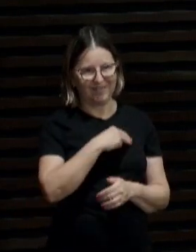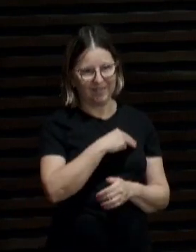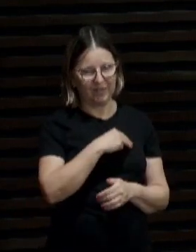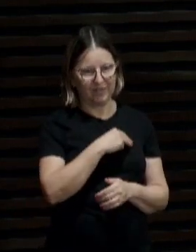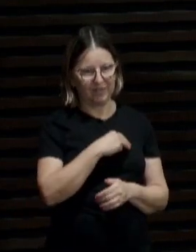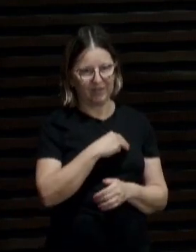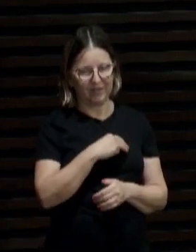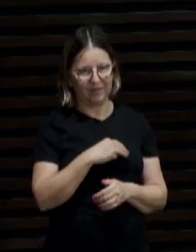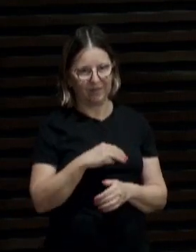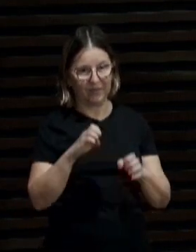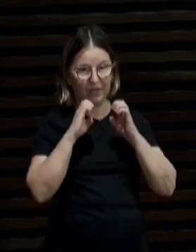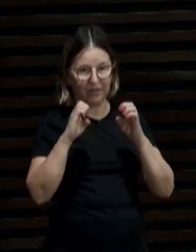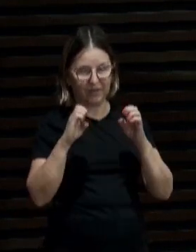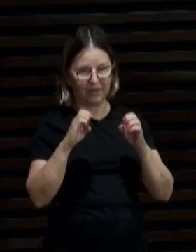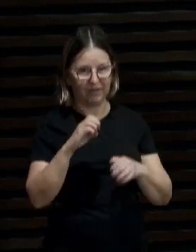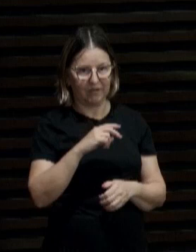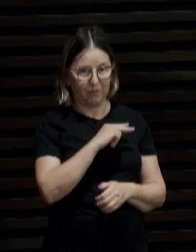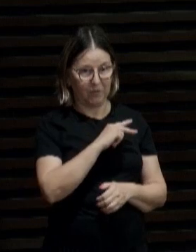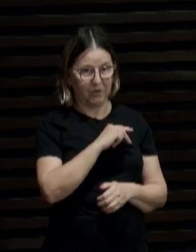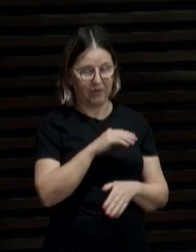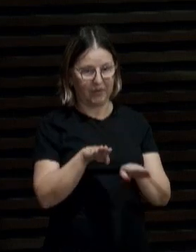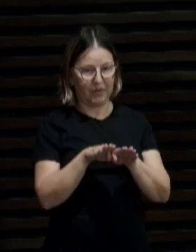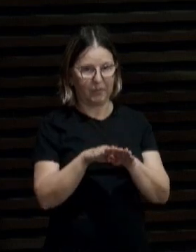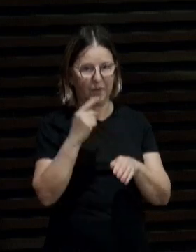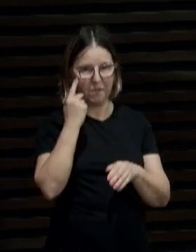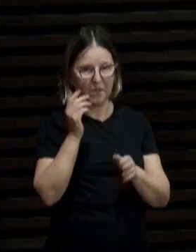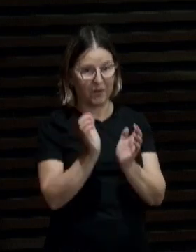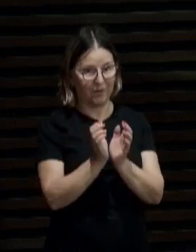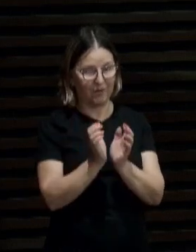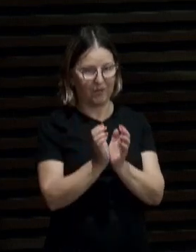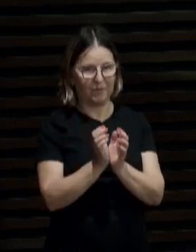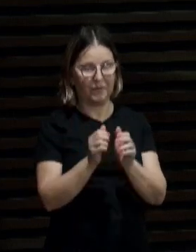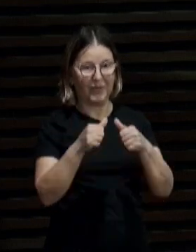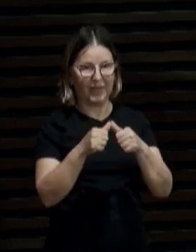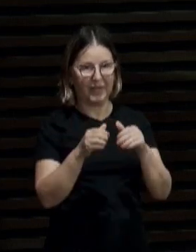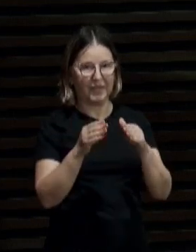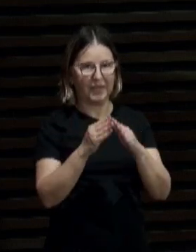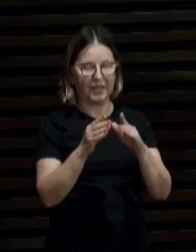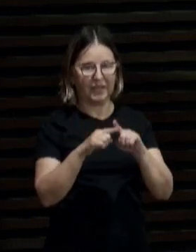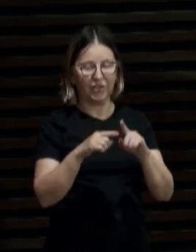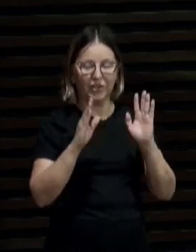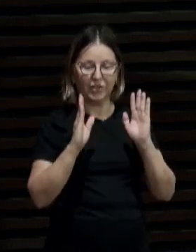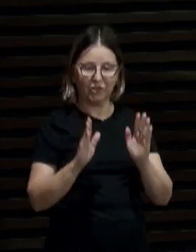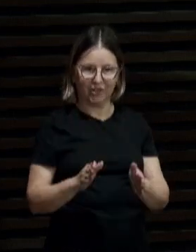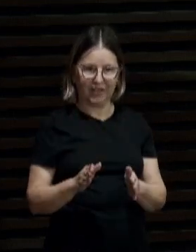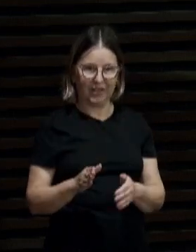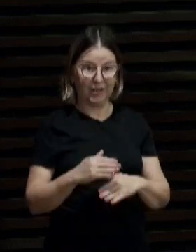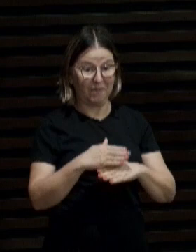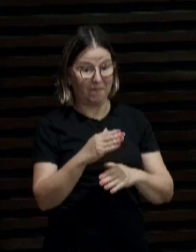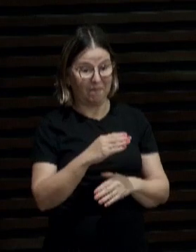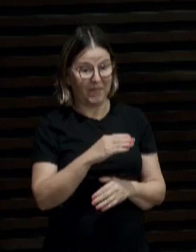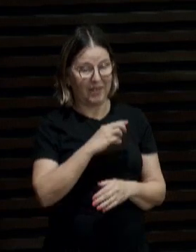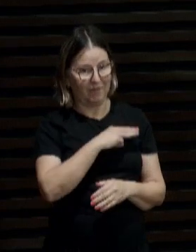o evangelismo tanto pessoal como coletivo, né? Essa igreja já foi mais missionária, meus irmãos.